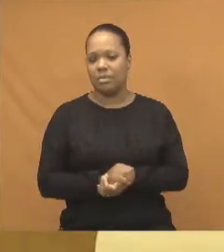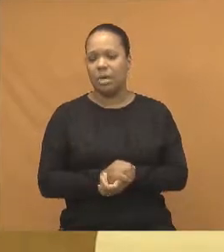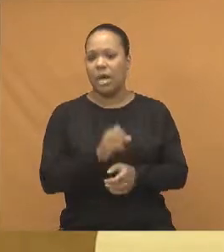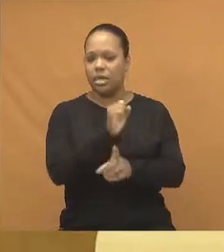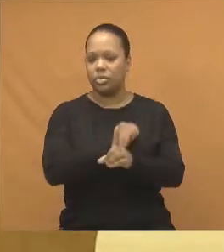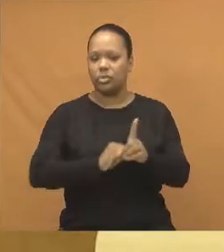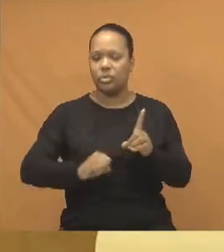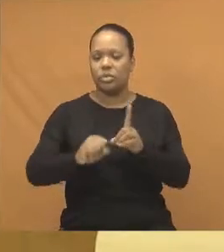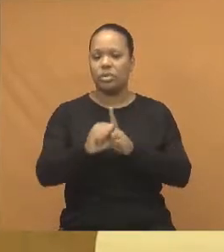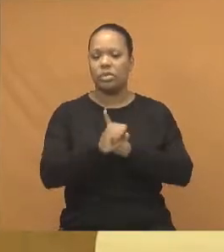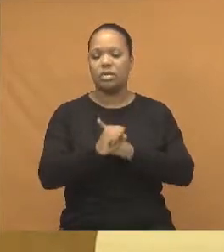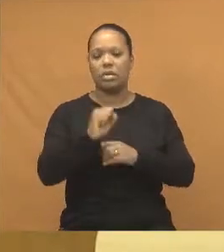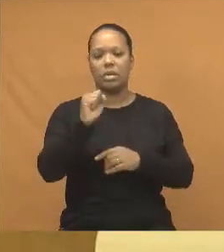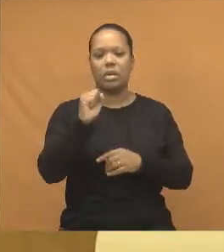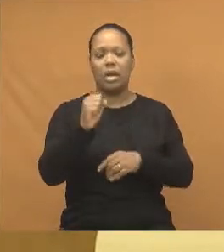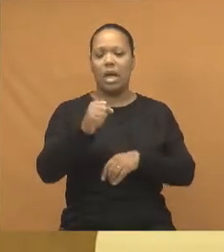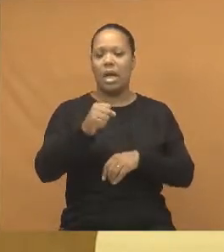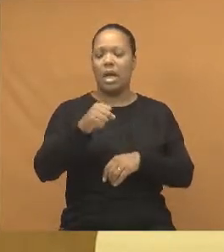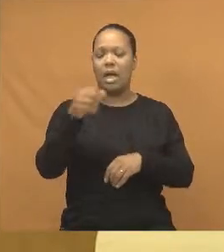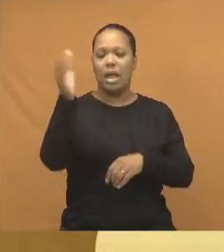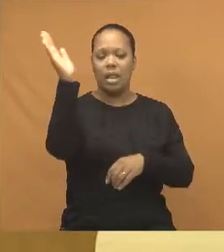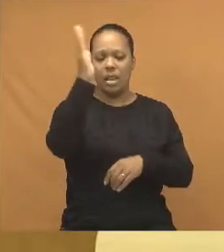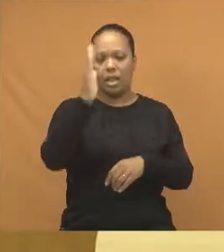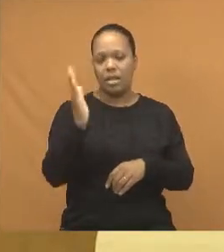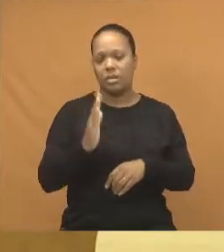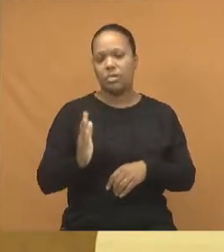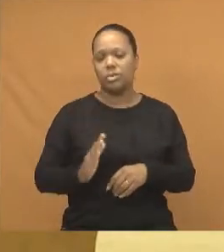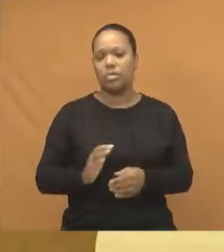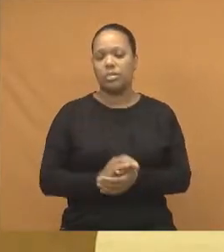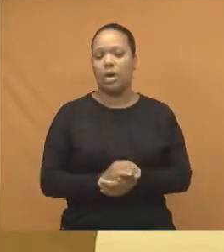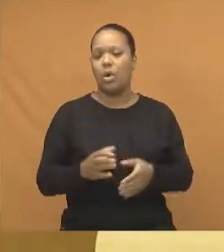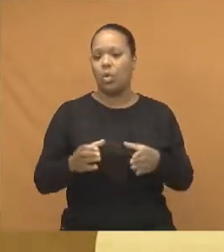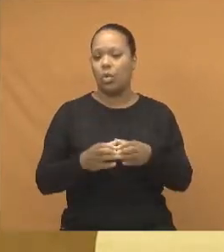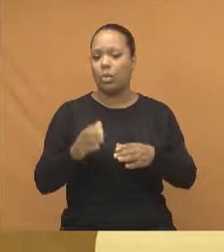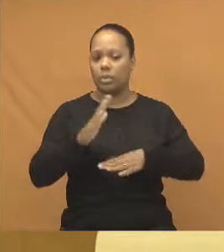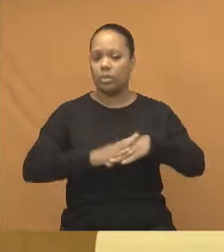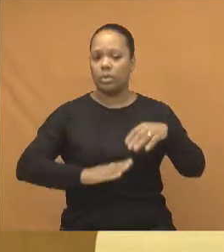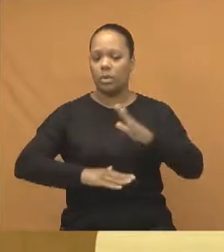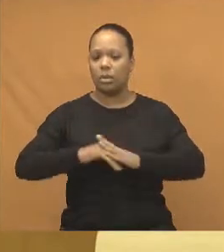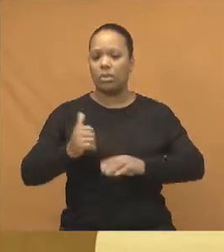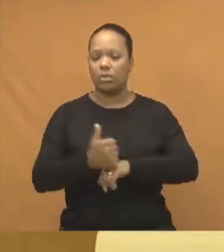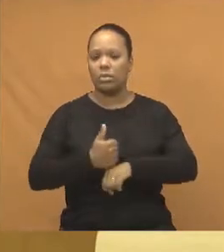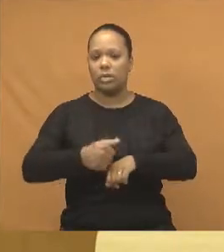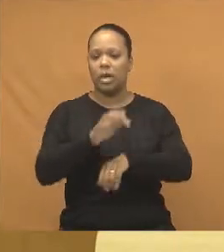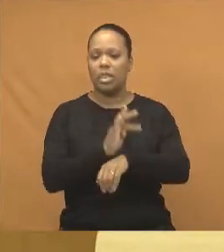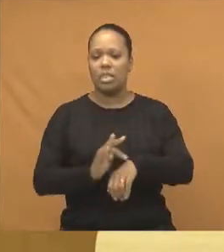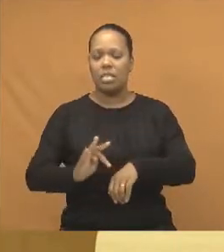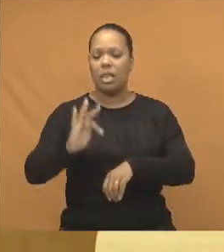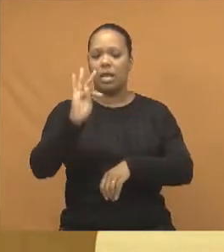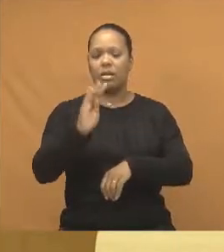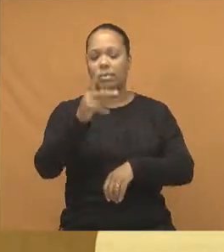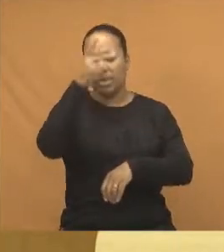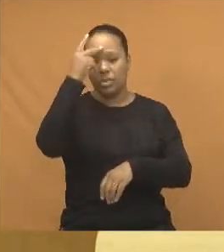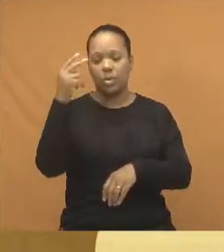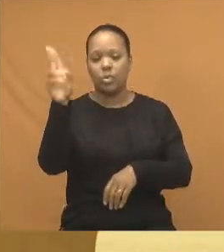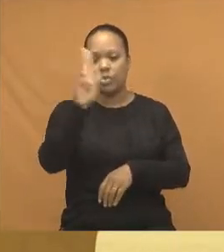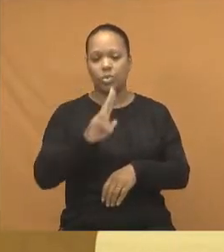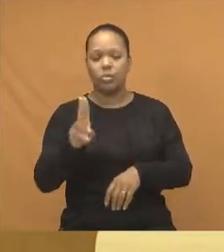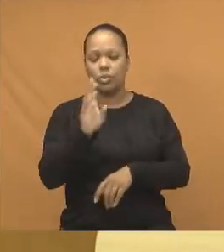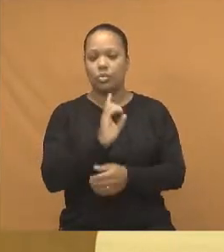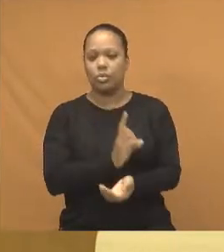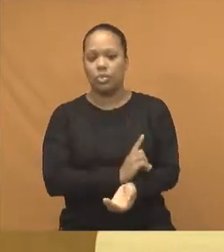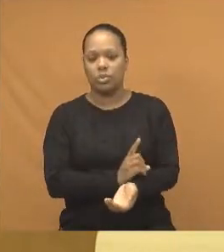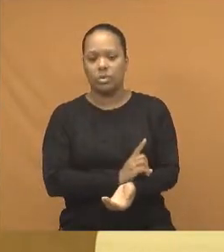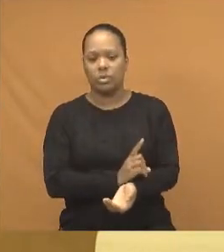Associação Nacional de Diabéticos, onde é um colegiado de profissionais técnicos e usuários